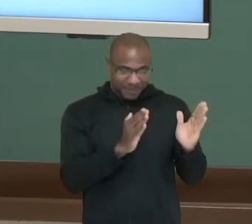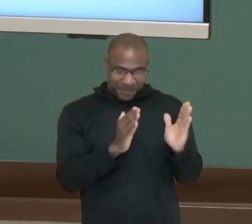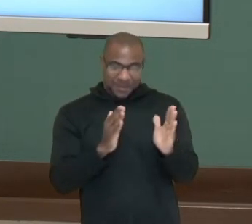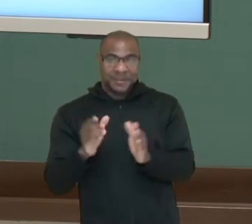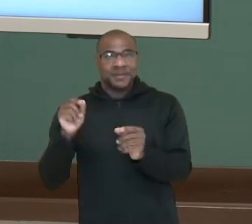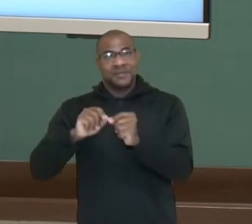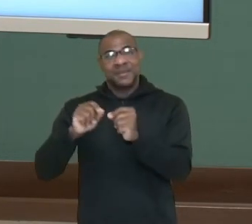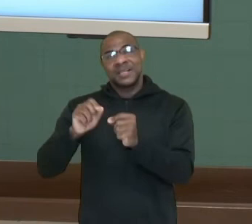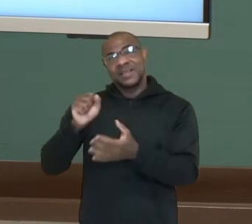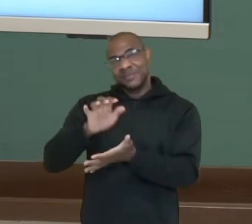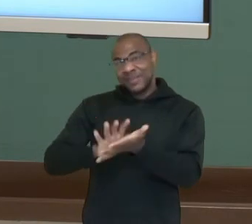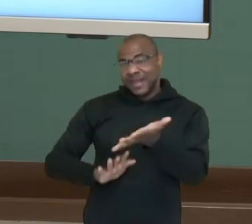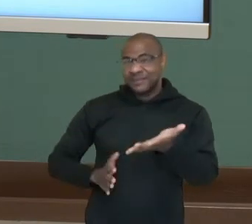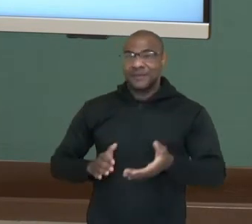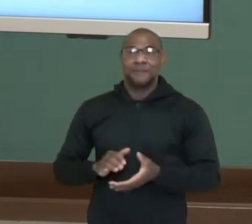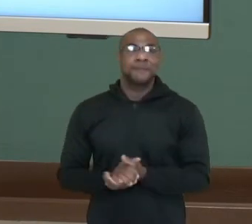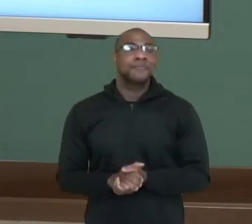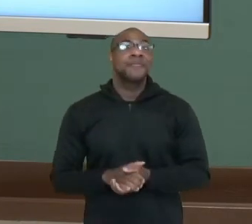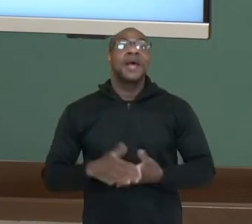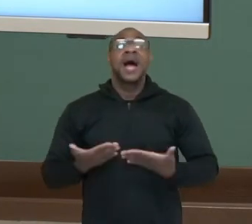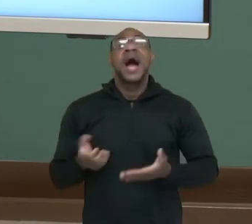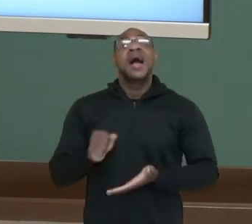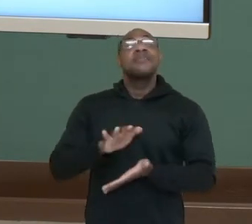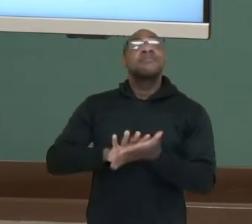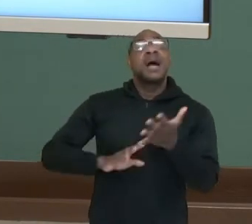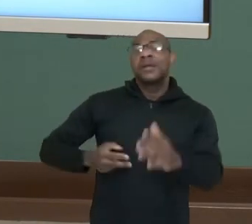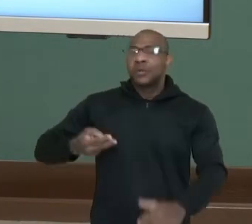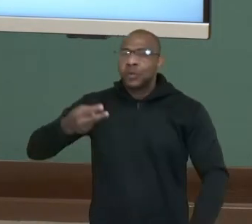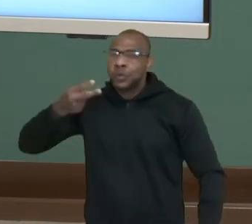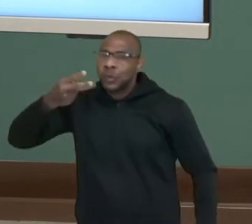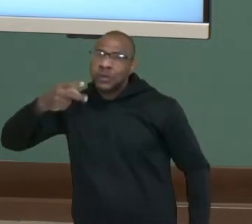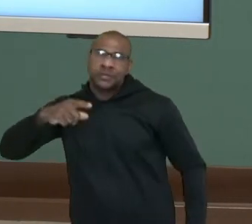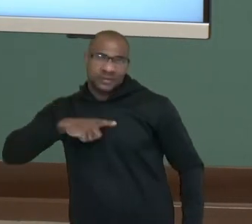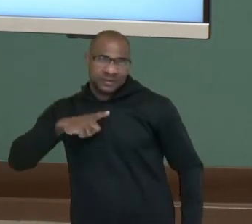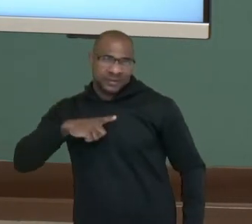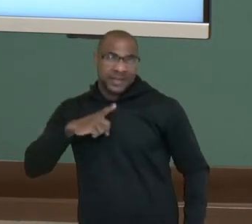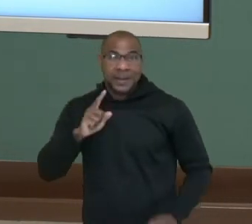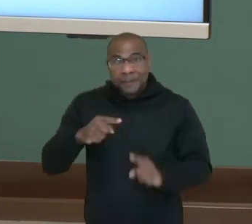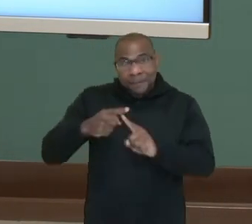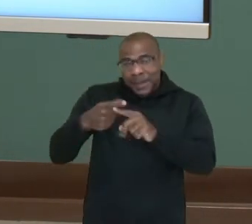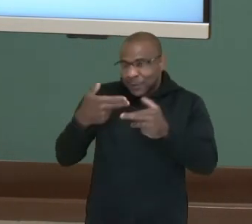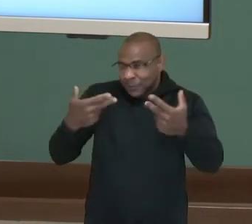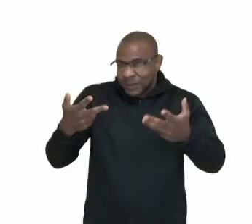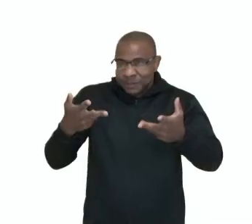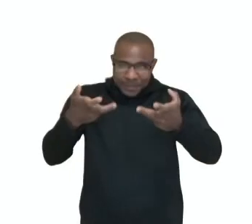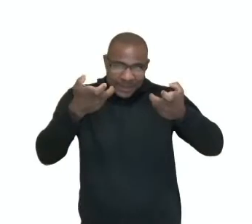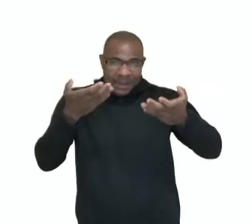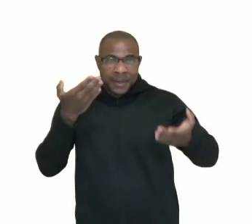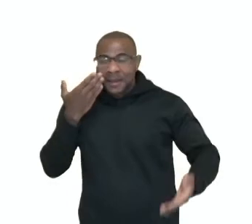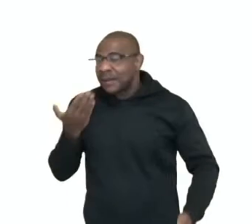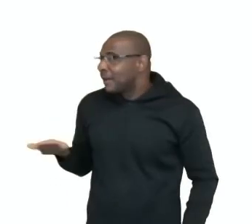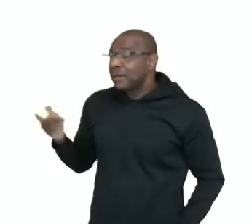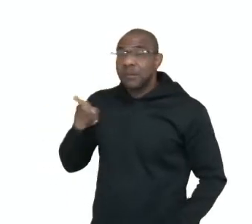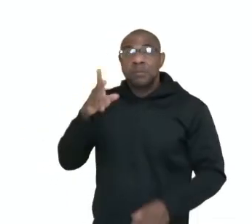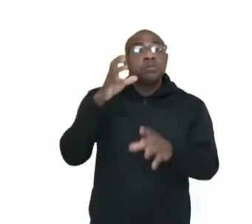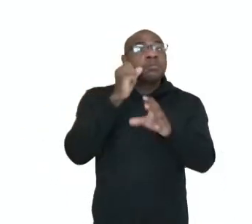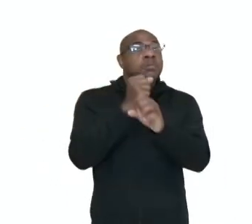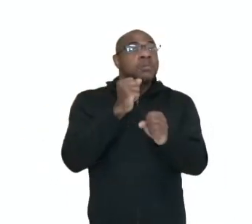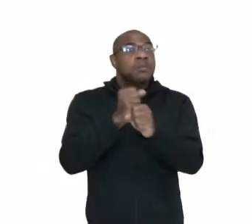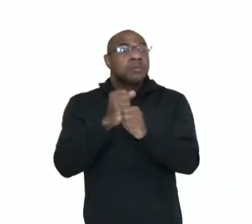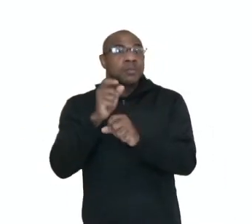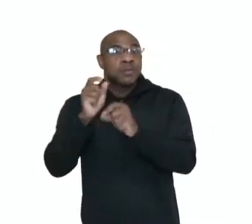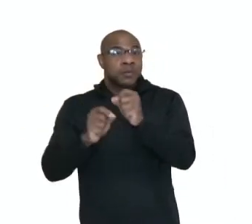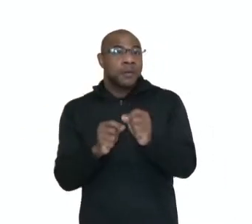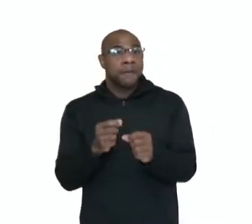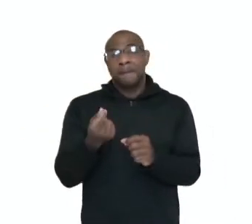certo? No exercício 2, nós vamos ter aqui mais coisinhas para enxergar. Veja só. Para calcular o preço de venda